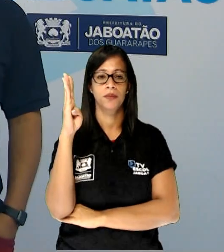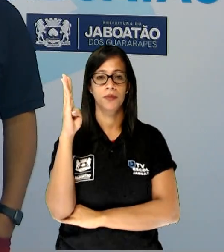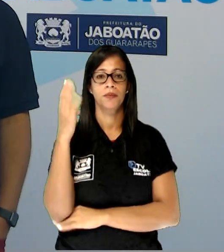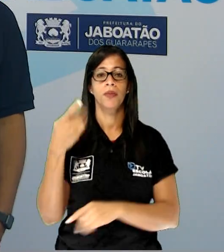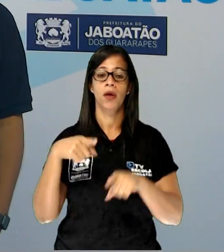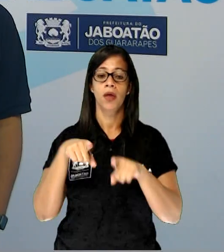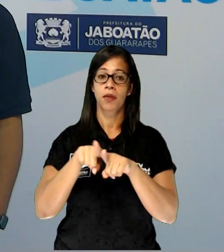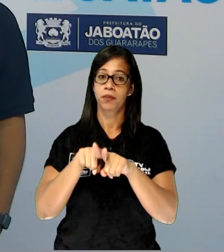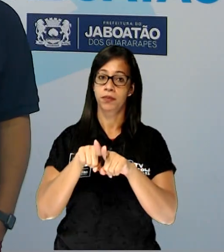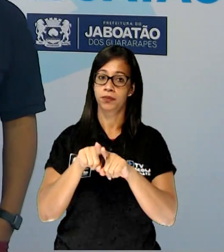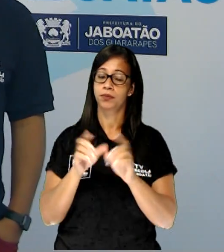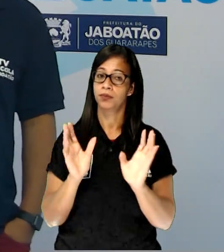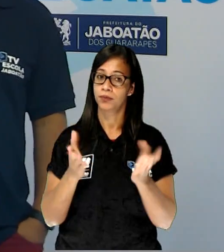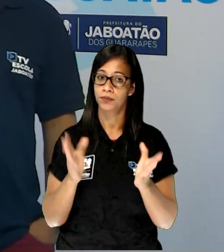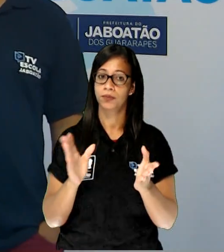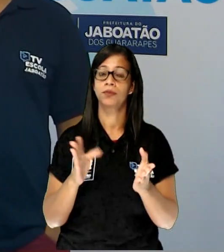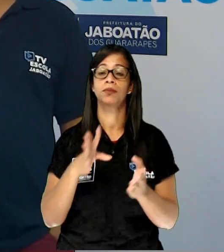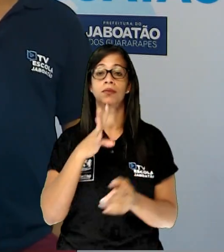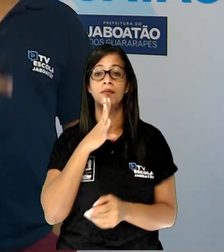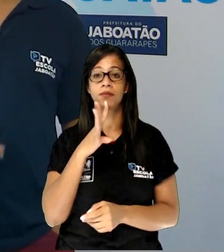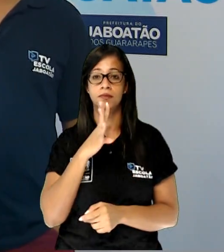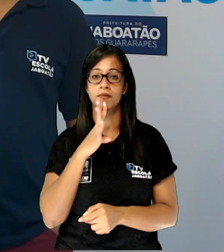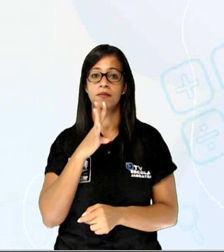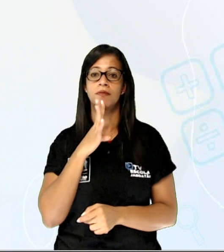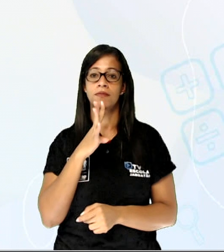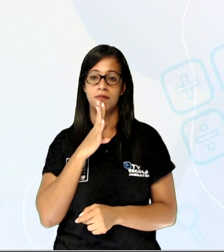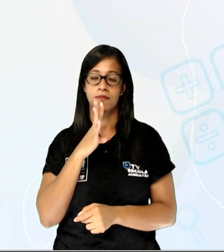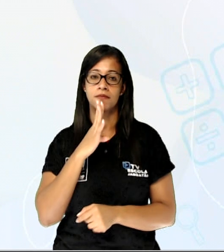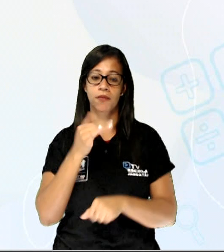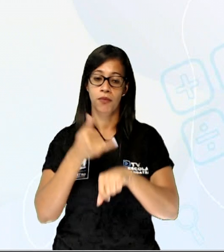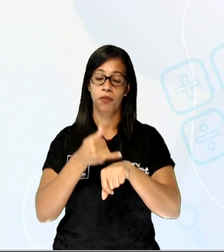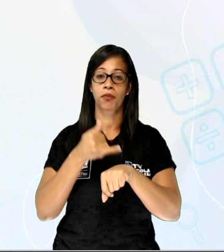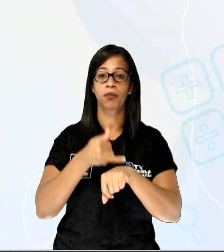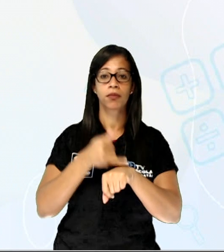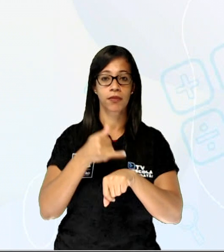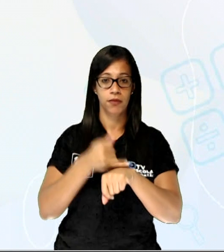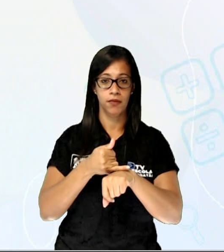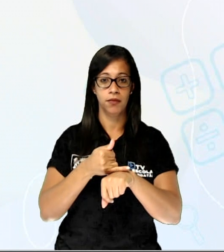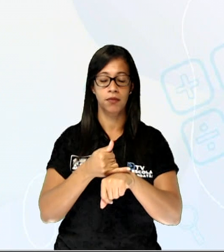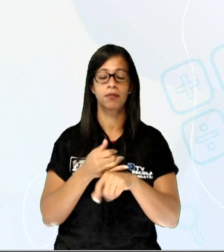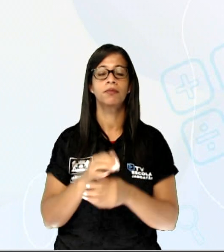dos metais, né? Aí a gente começa com um trompete.